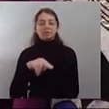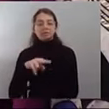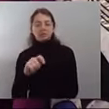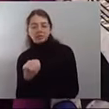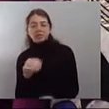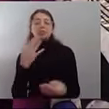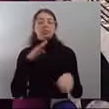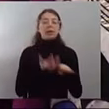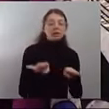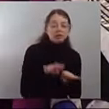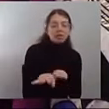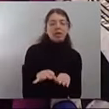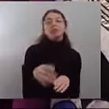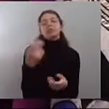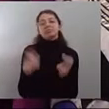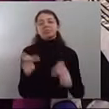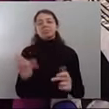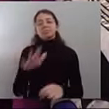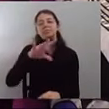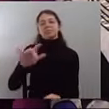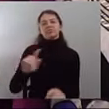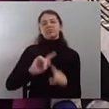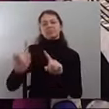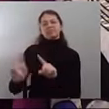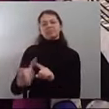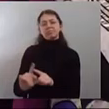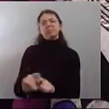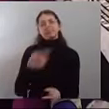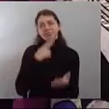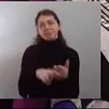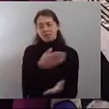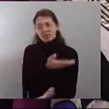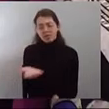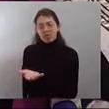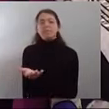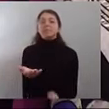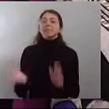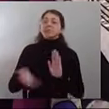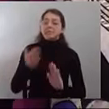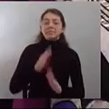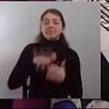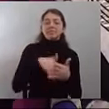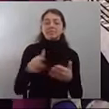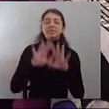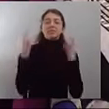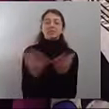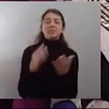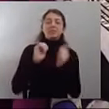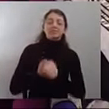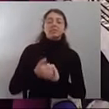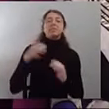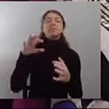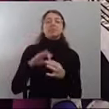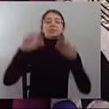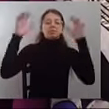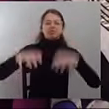acontece em muito e aconteceu em muitos outros sítios do Conselho de Oeiras. É urgente criar um plano geral de adaptação a fenómenos extremos de precipitação que